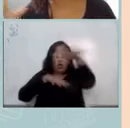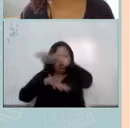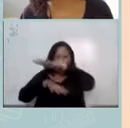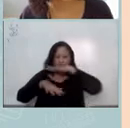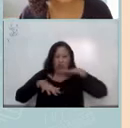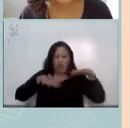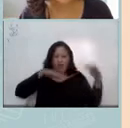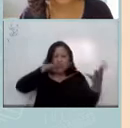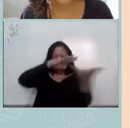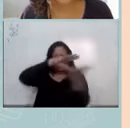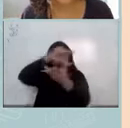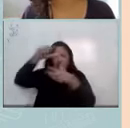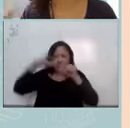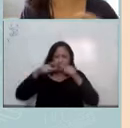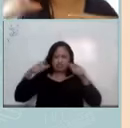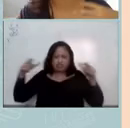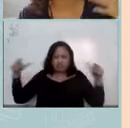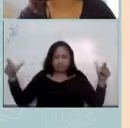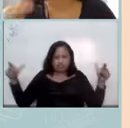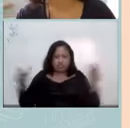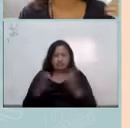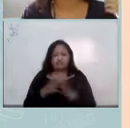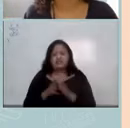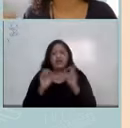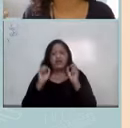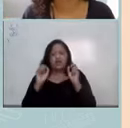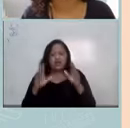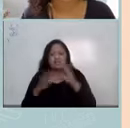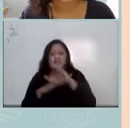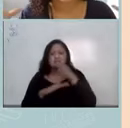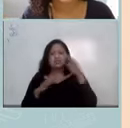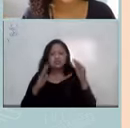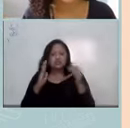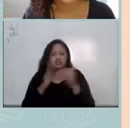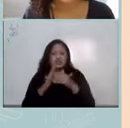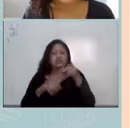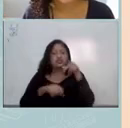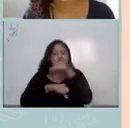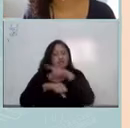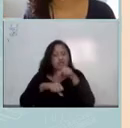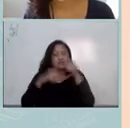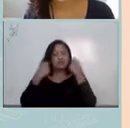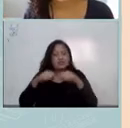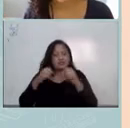né, em grandes proporções, ok? E aí todos os países vão ter que medir esforços para tentar